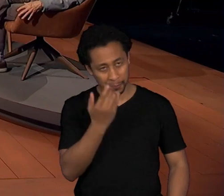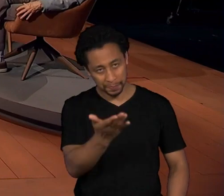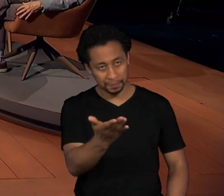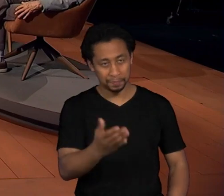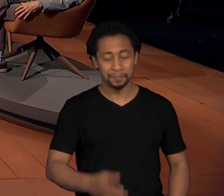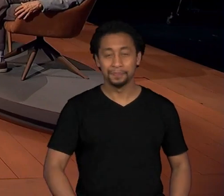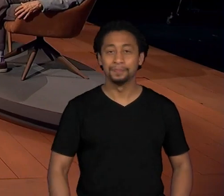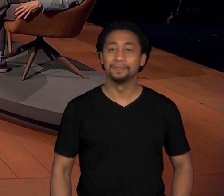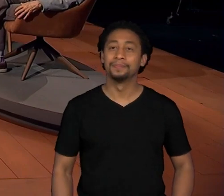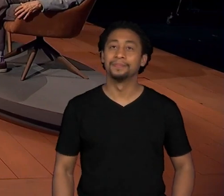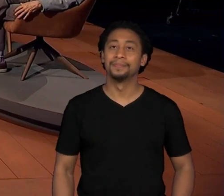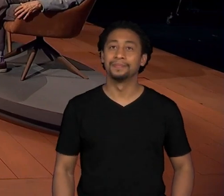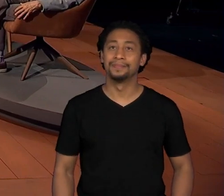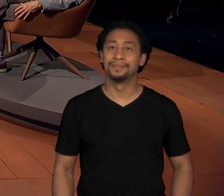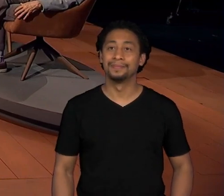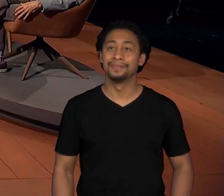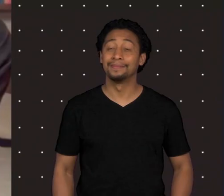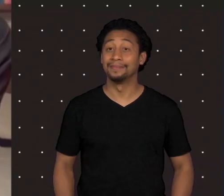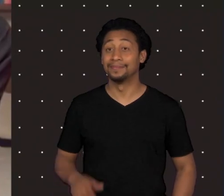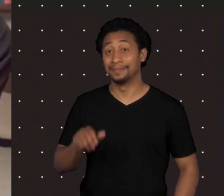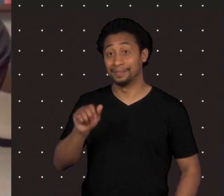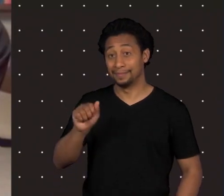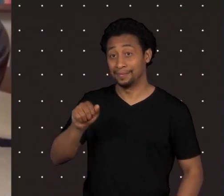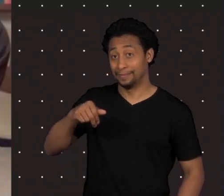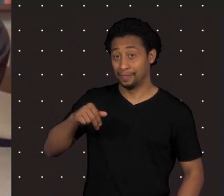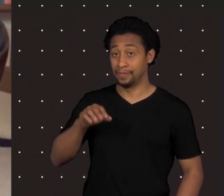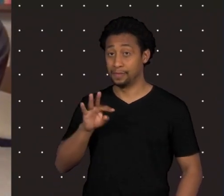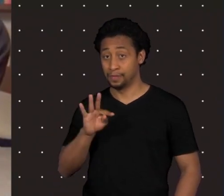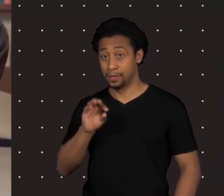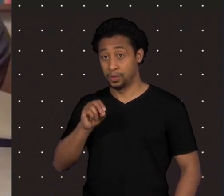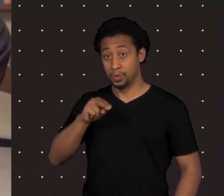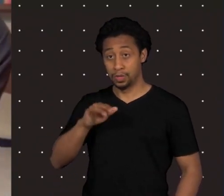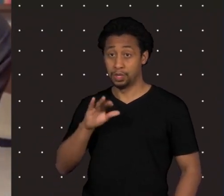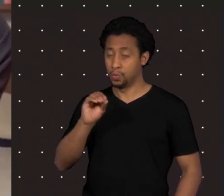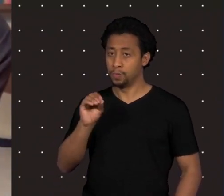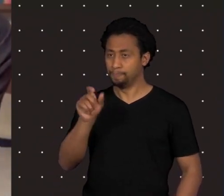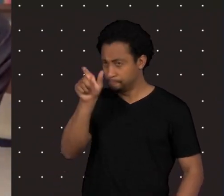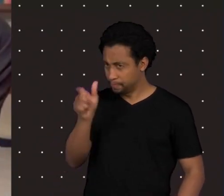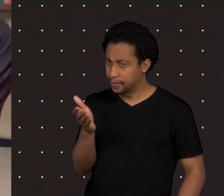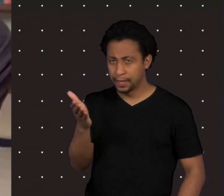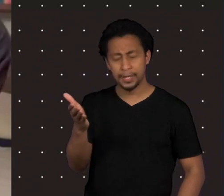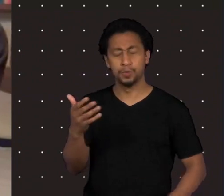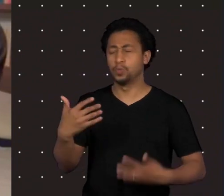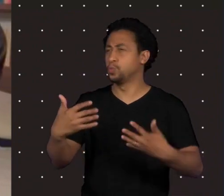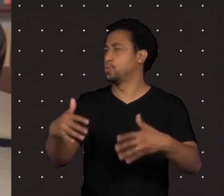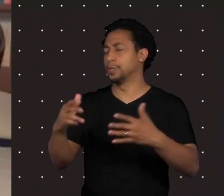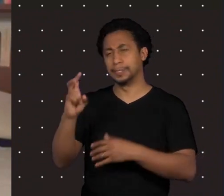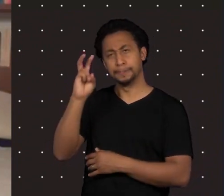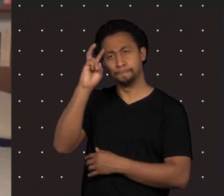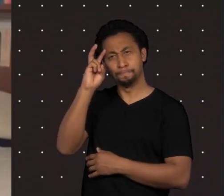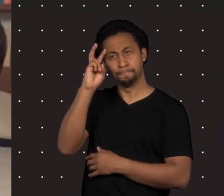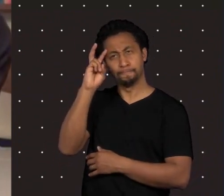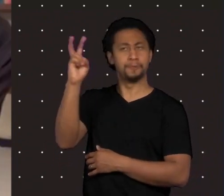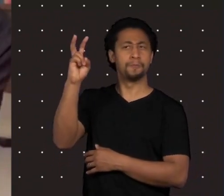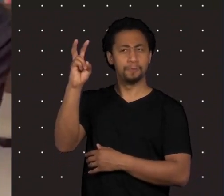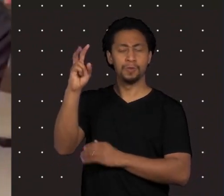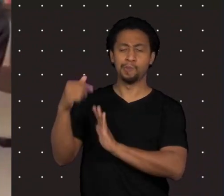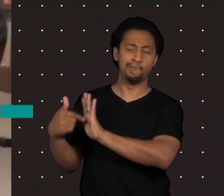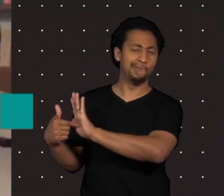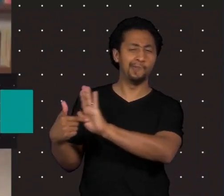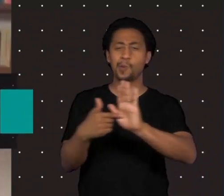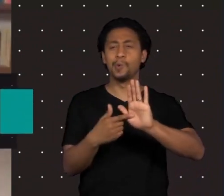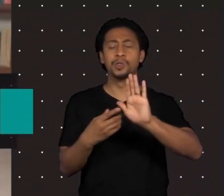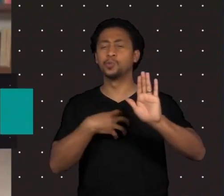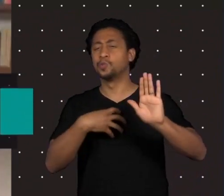só o Antônio Nóbrega é um verdadeiro intelectual e intérprete da cultura brasileira das